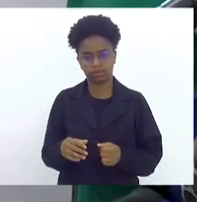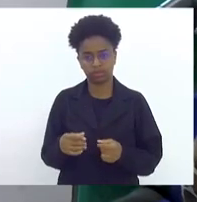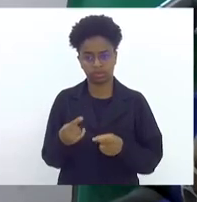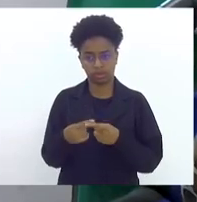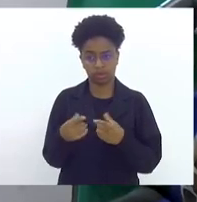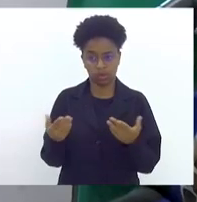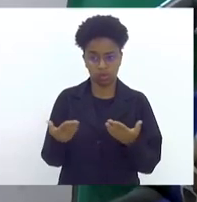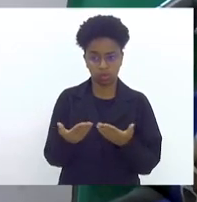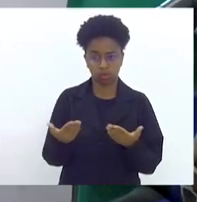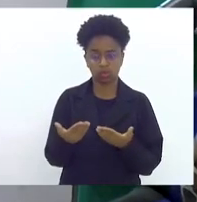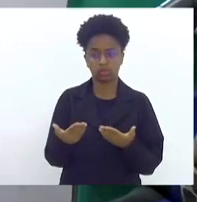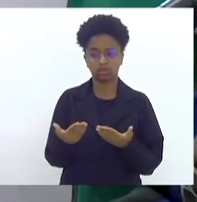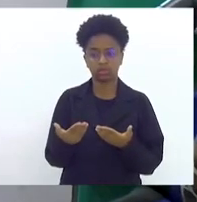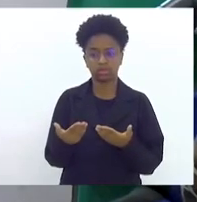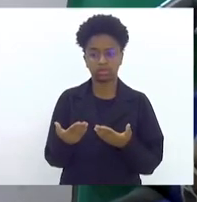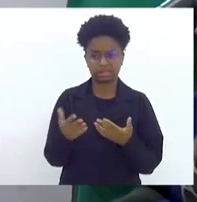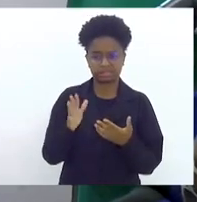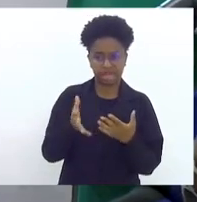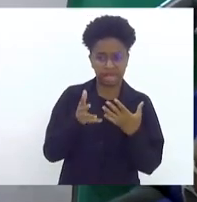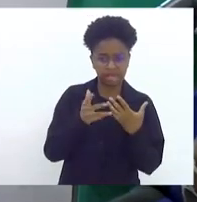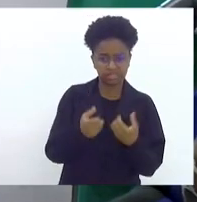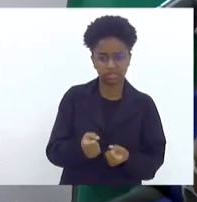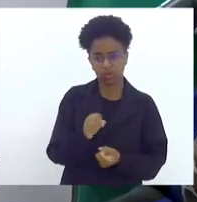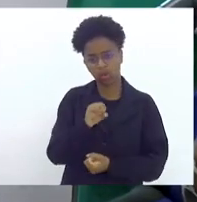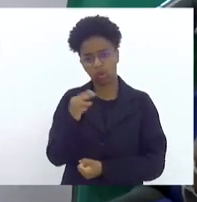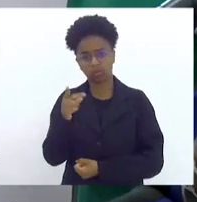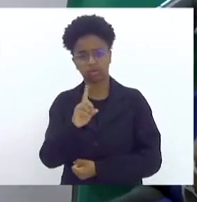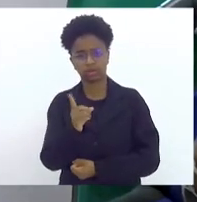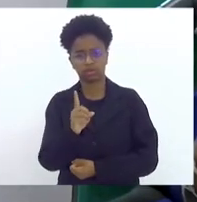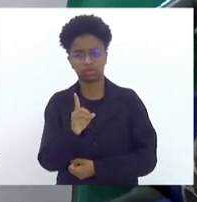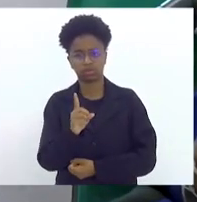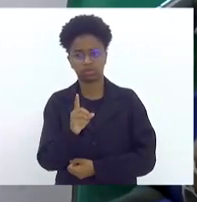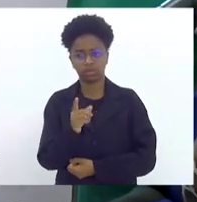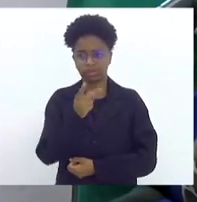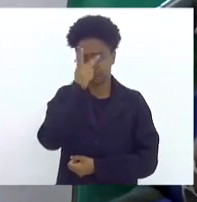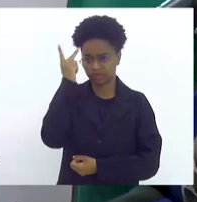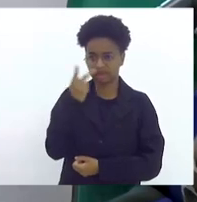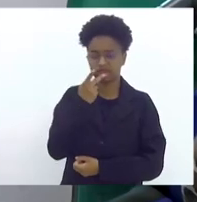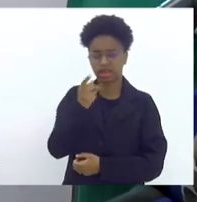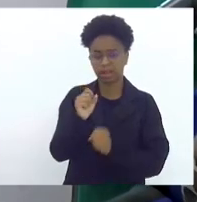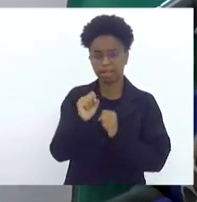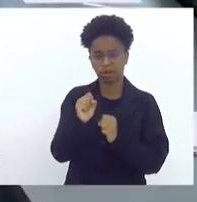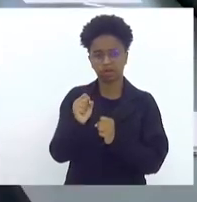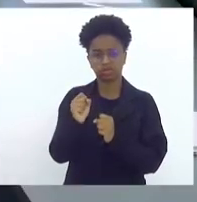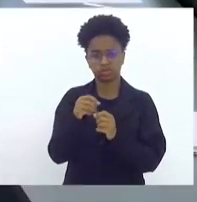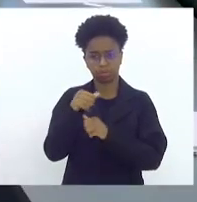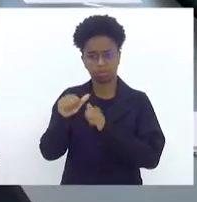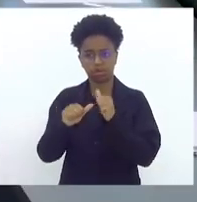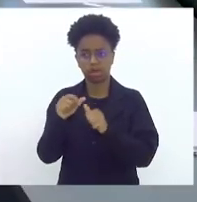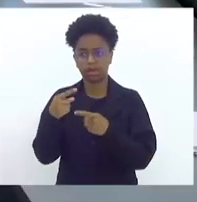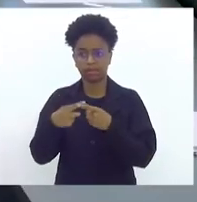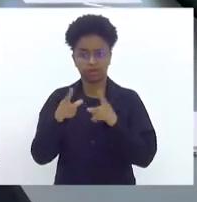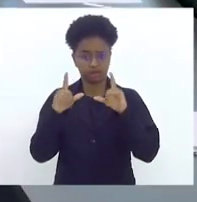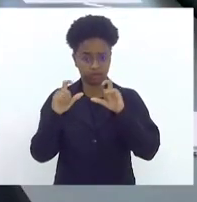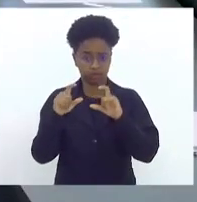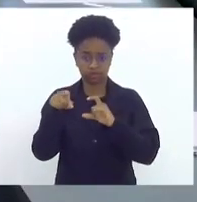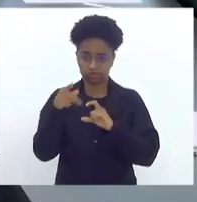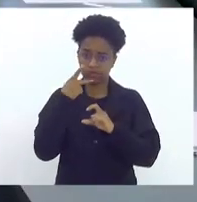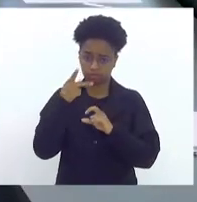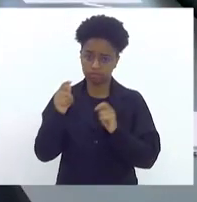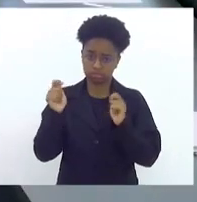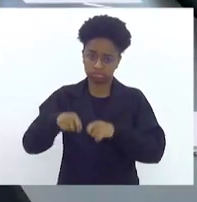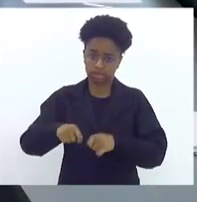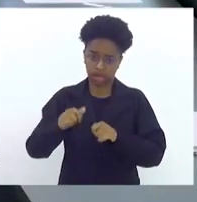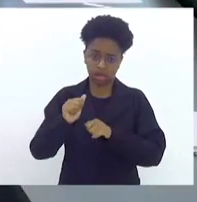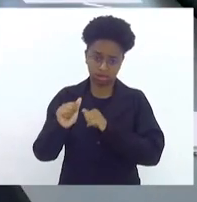mais também aceito ou ainda não ainda as pessoas falam pode ser manipulado porque o print eu falou que realmente já dá para